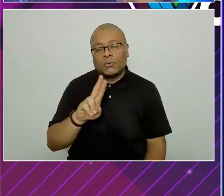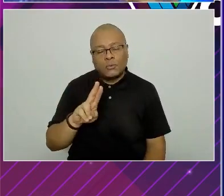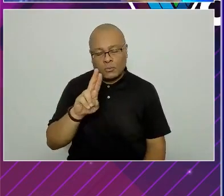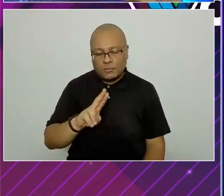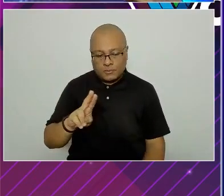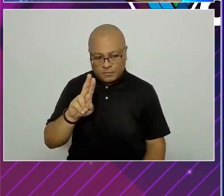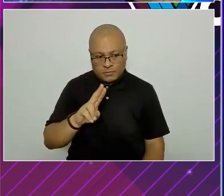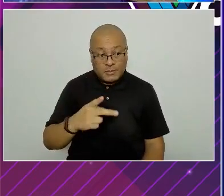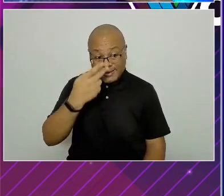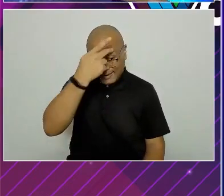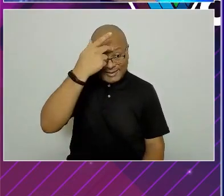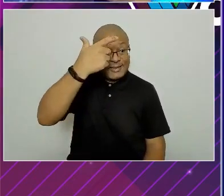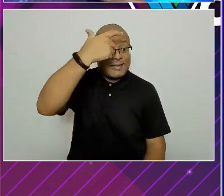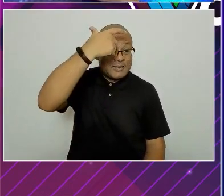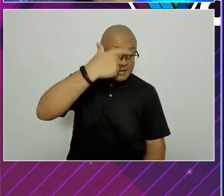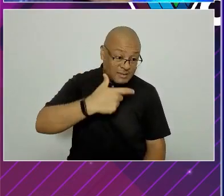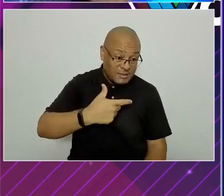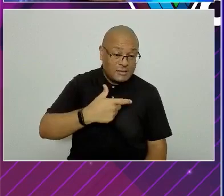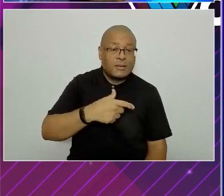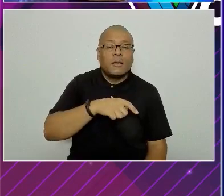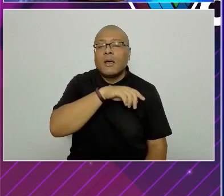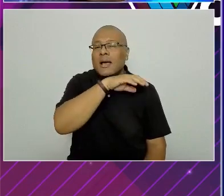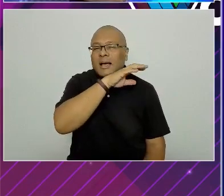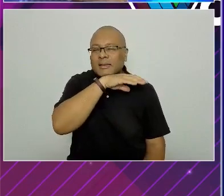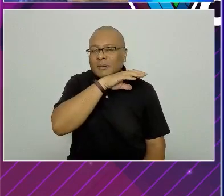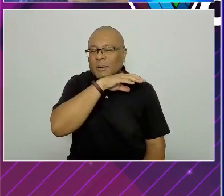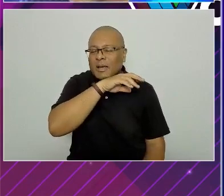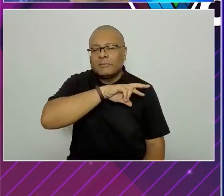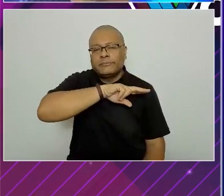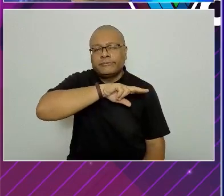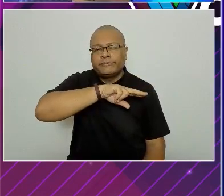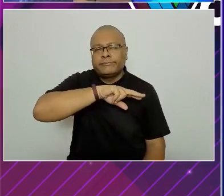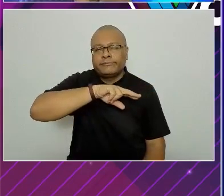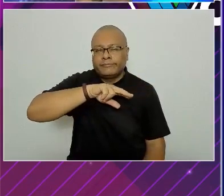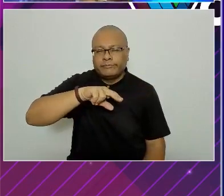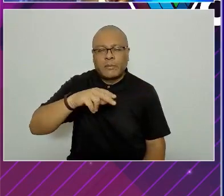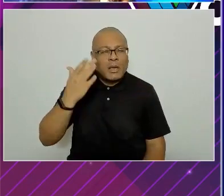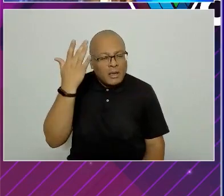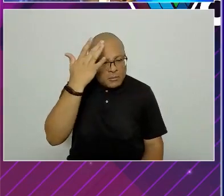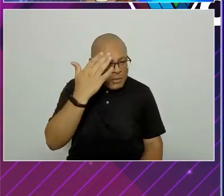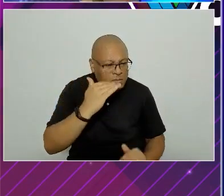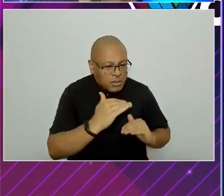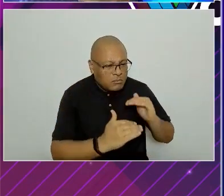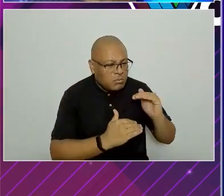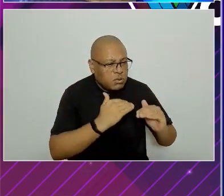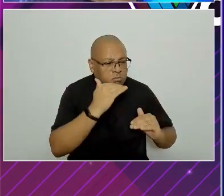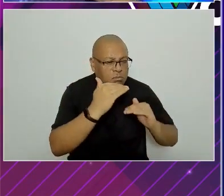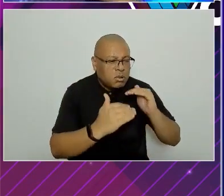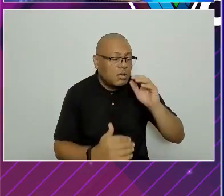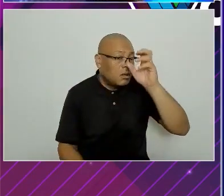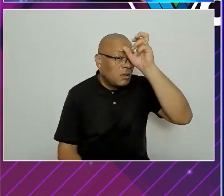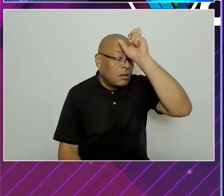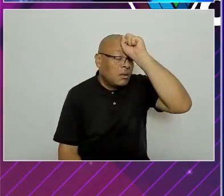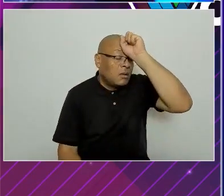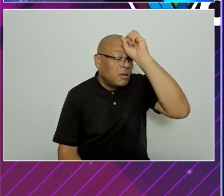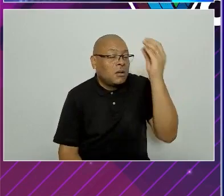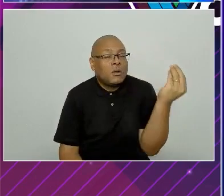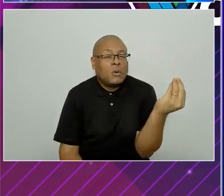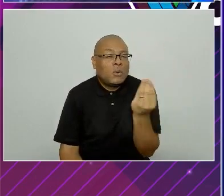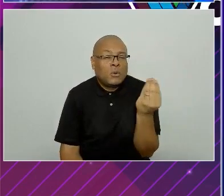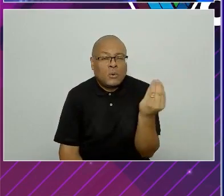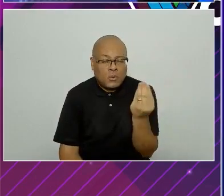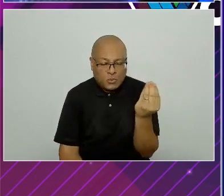das pessoas, dos mamíferos e tudo mais, entender como as pessoas se desenvolvem, como que elas aprendem. Mas também tem a